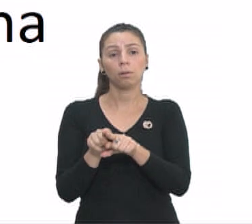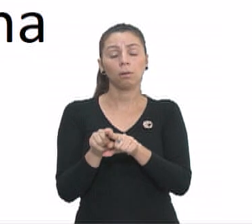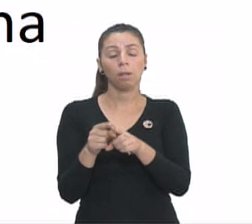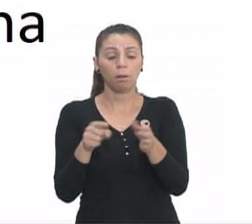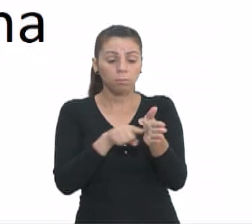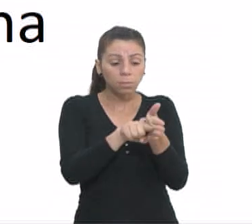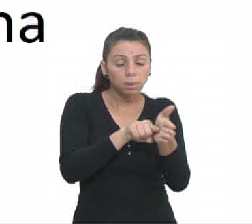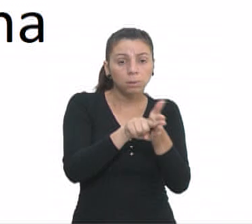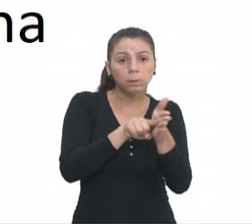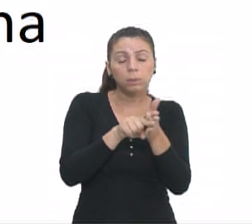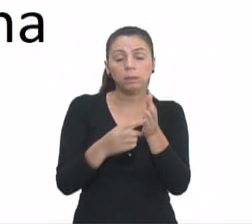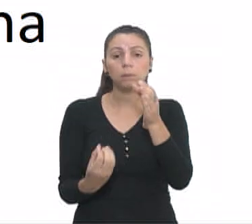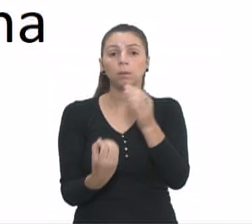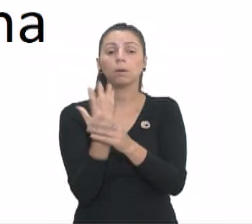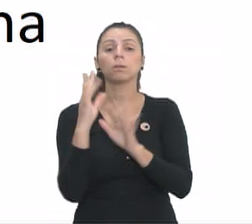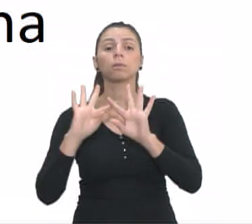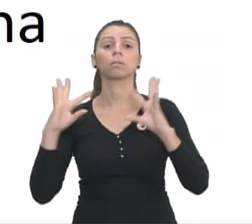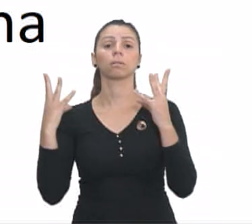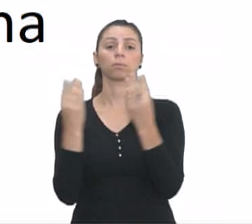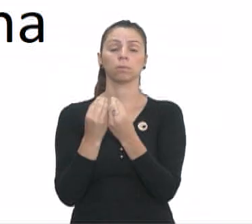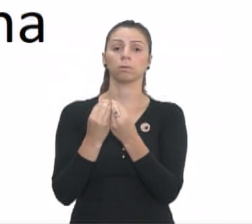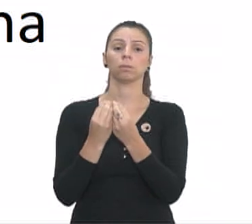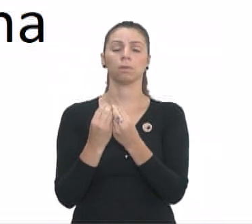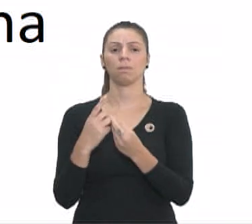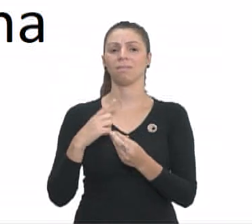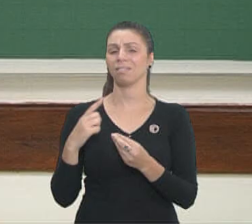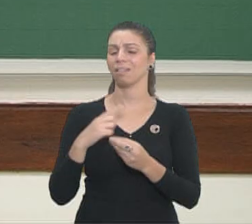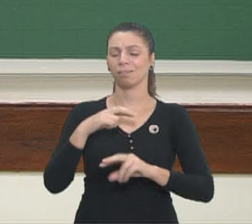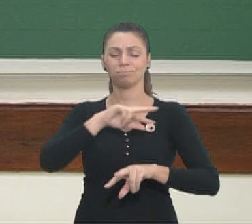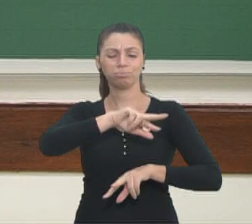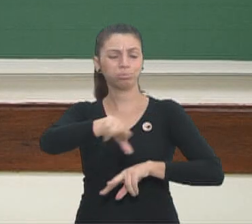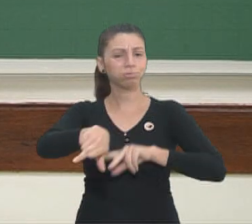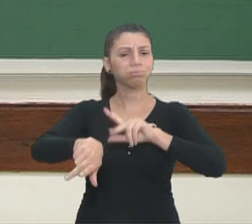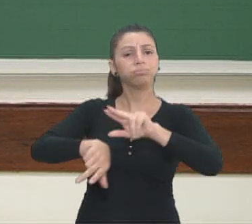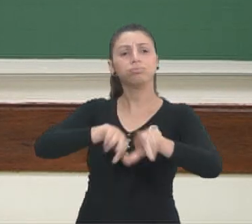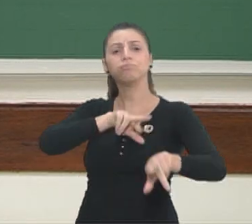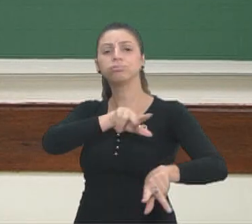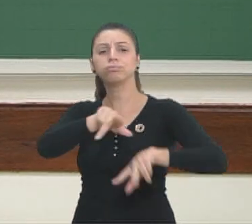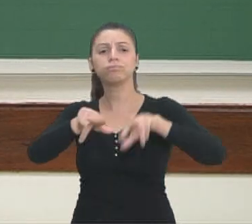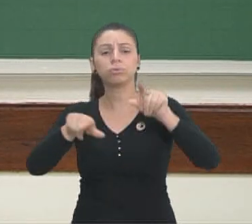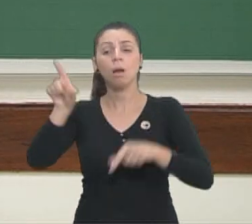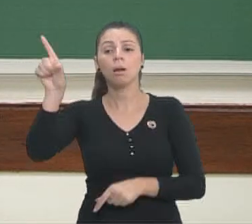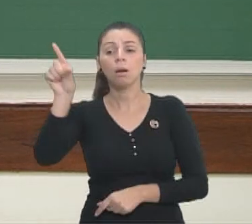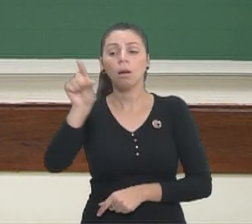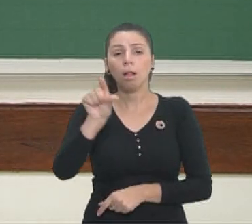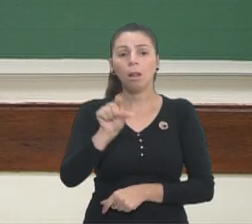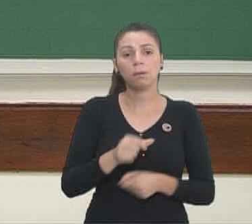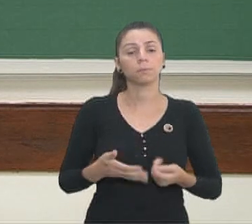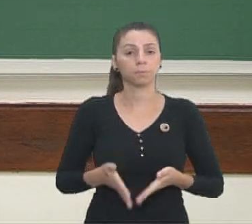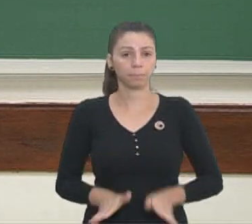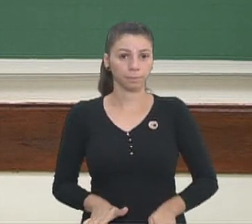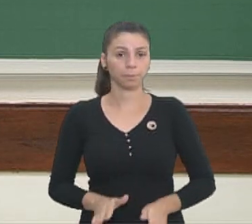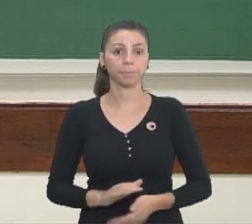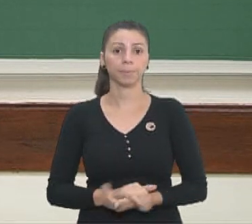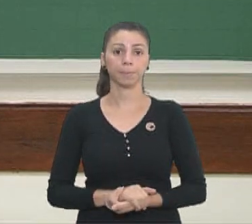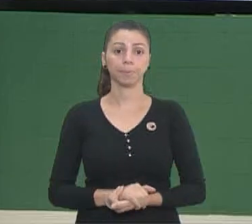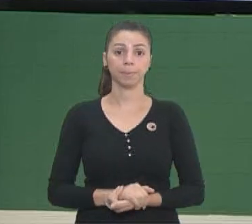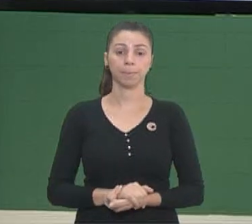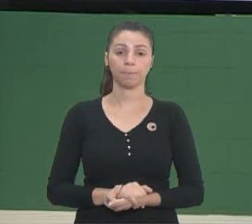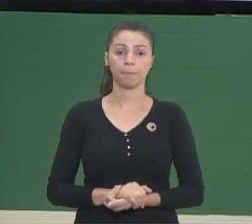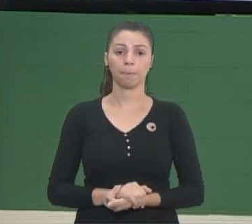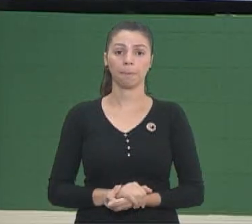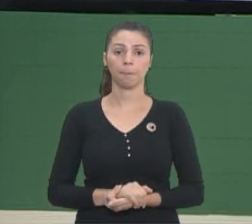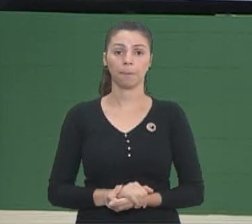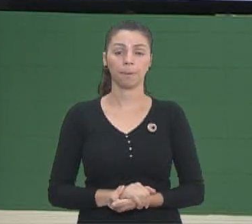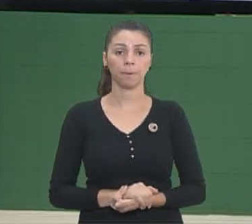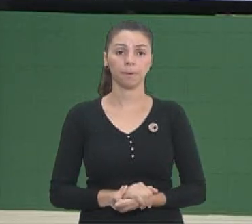familiar, enfim, são vários motivos que acabam levando a uma redução de natalidade. A